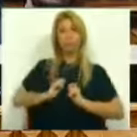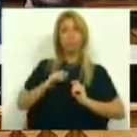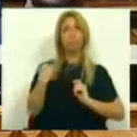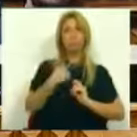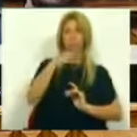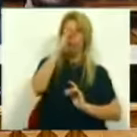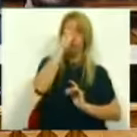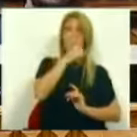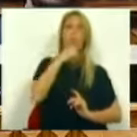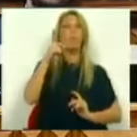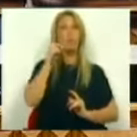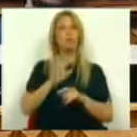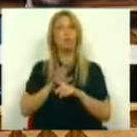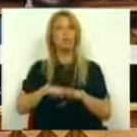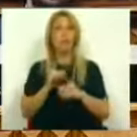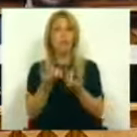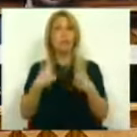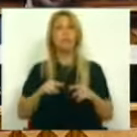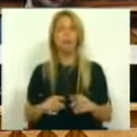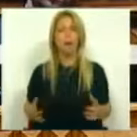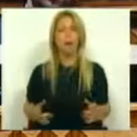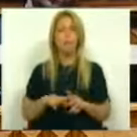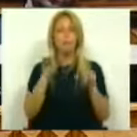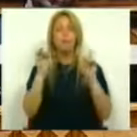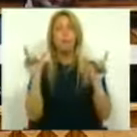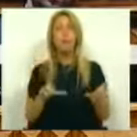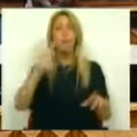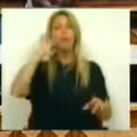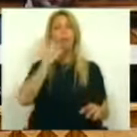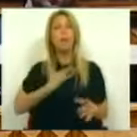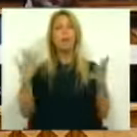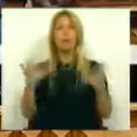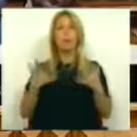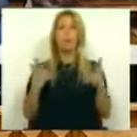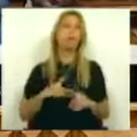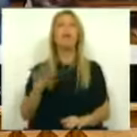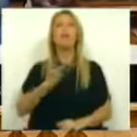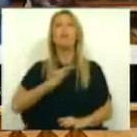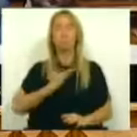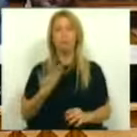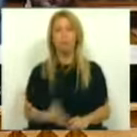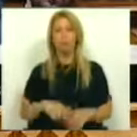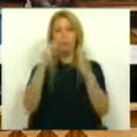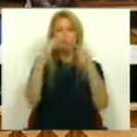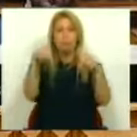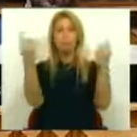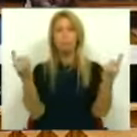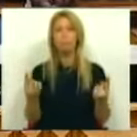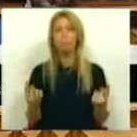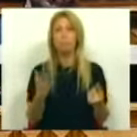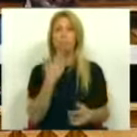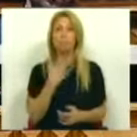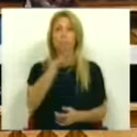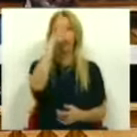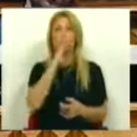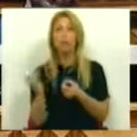da cimeira. O controlo dos déficits orçamentais, da dívida, a demonstração que se pede